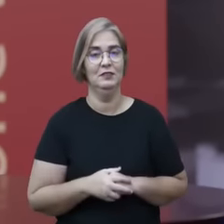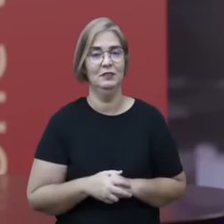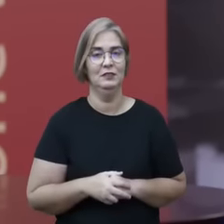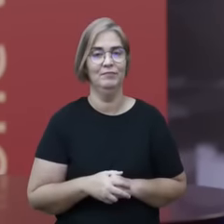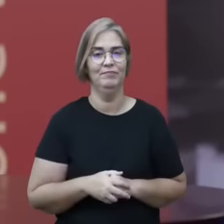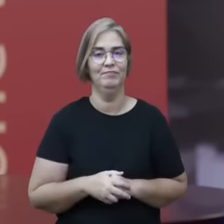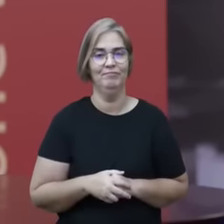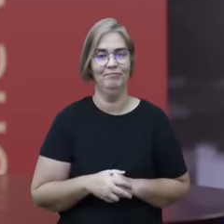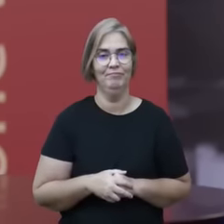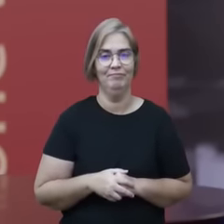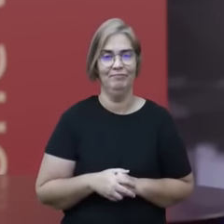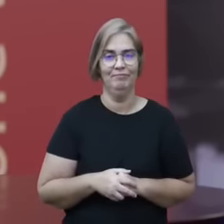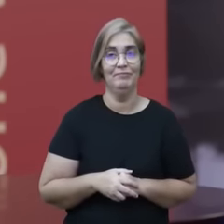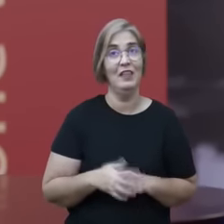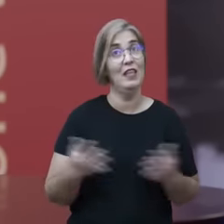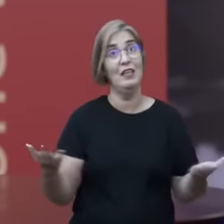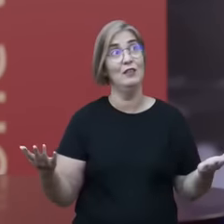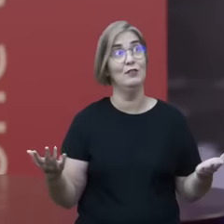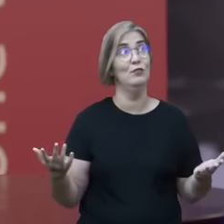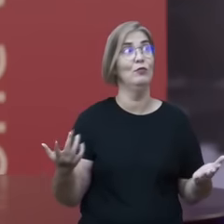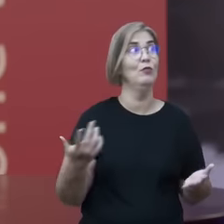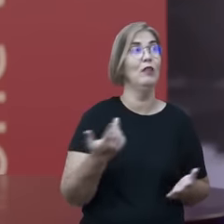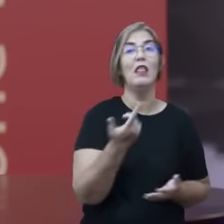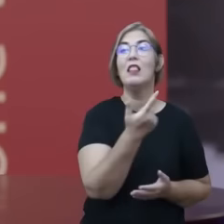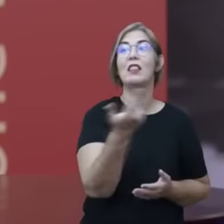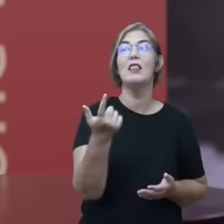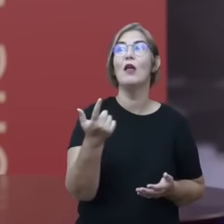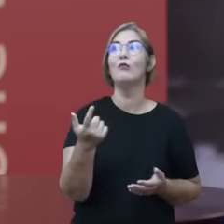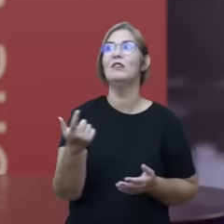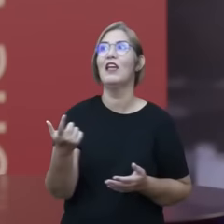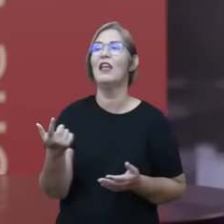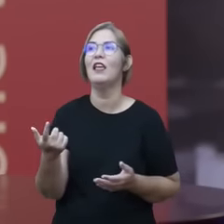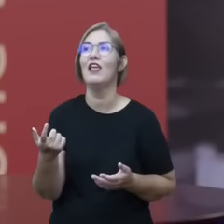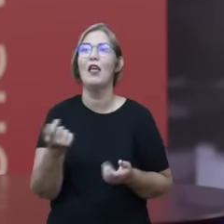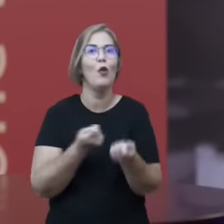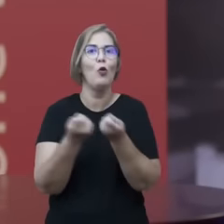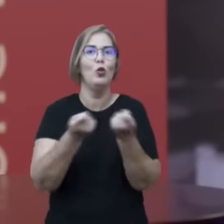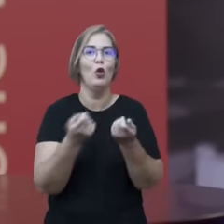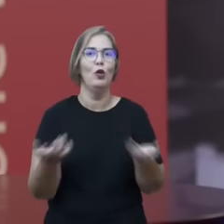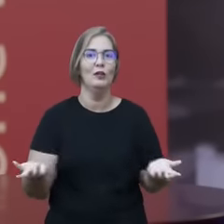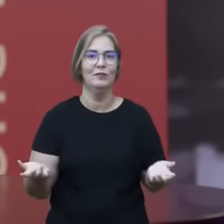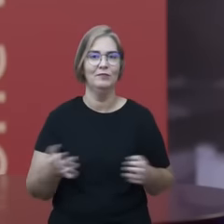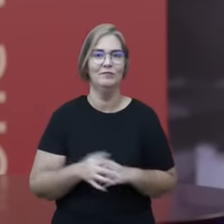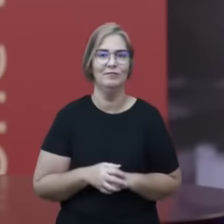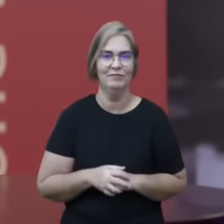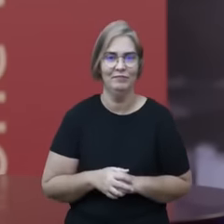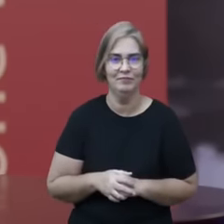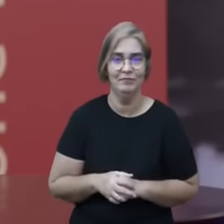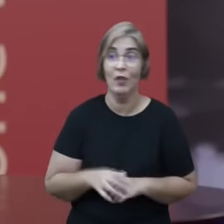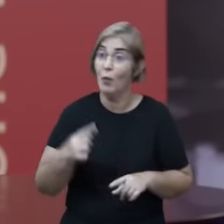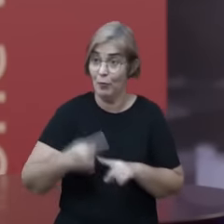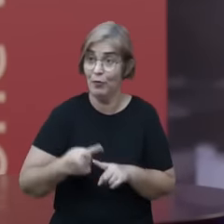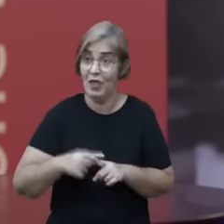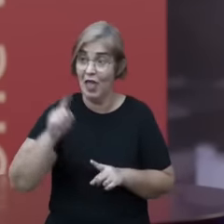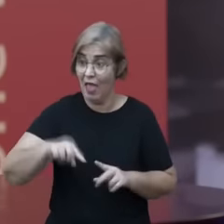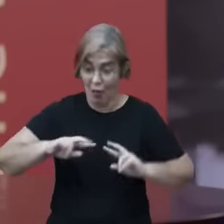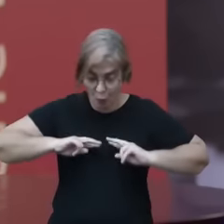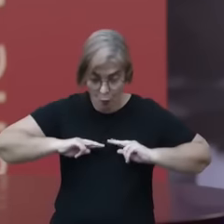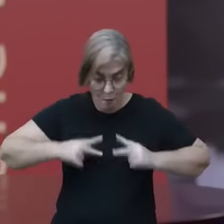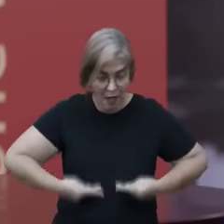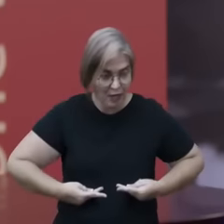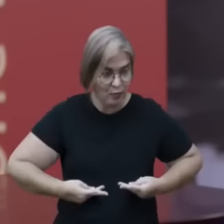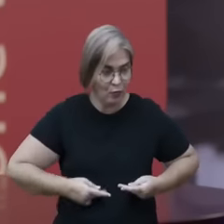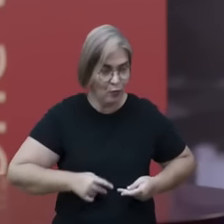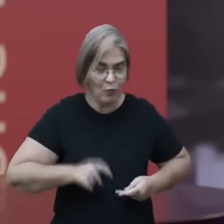Isso é incontornável, porque isso nos coloca, coloca o humano diante do humano,